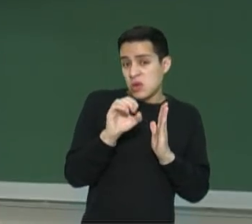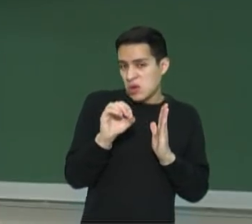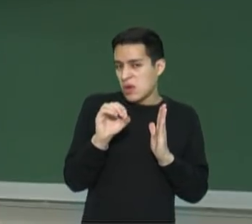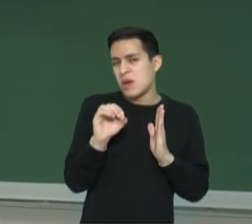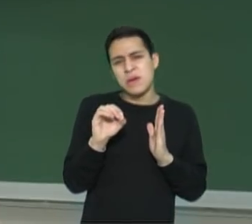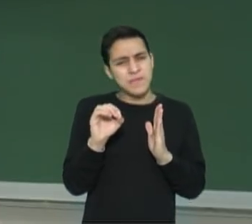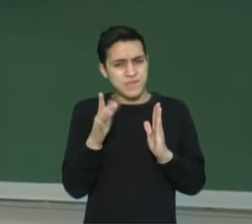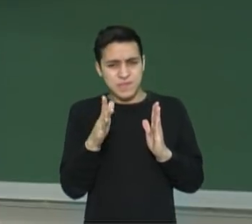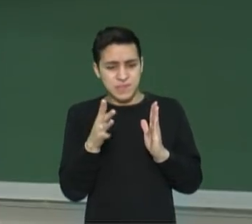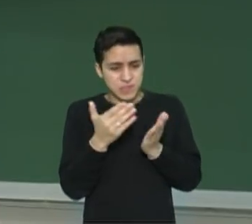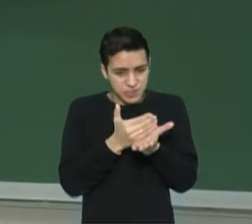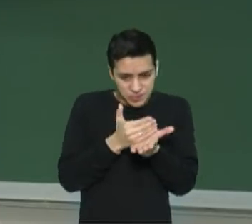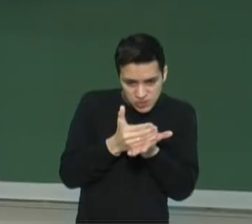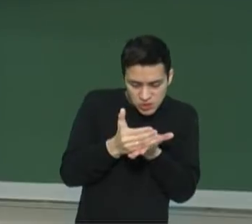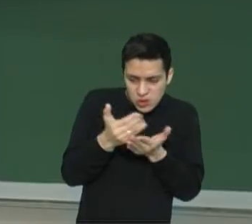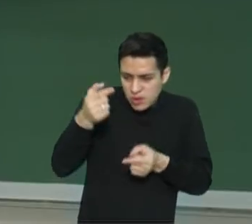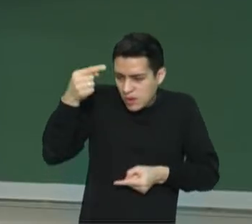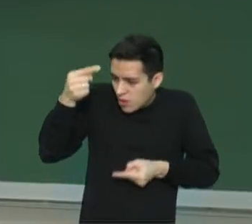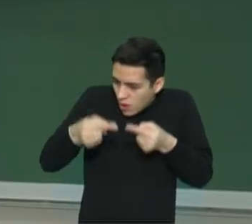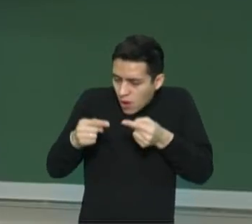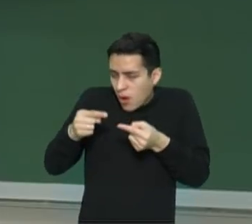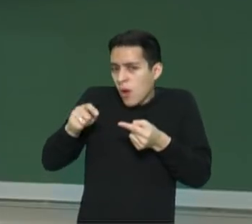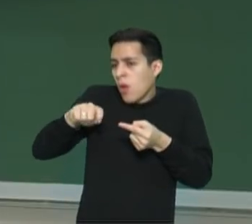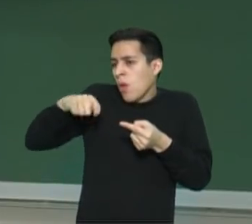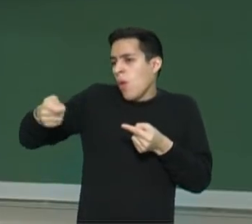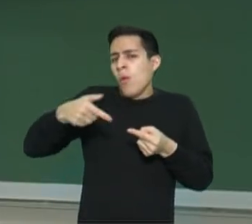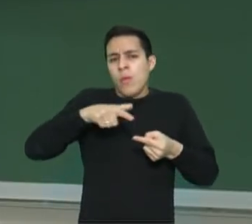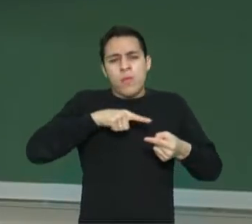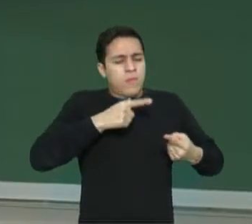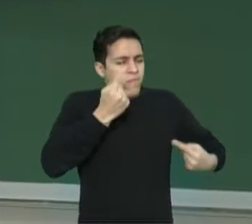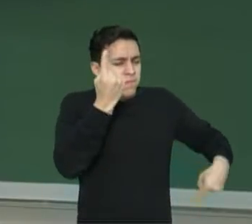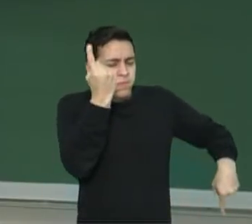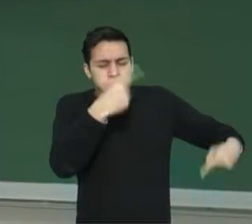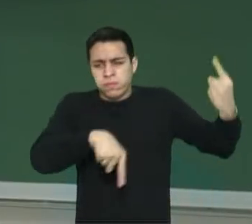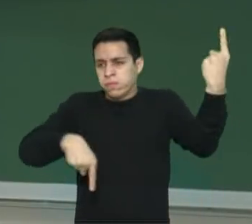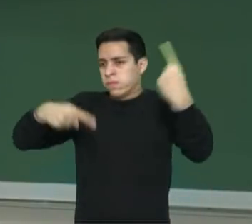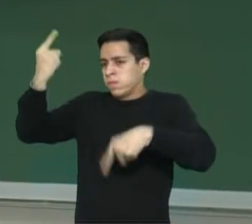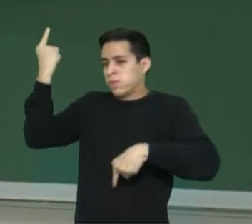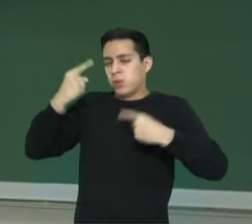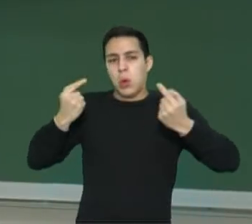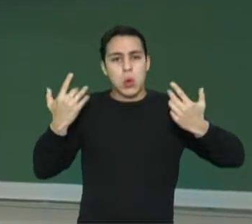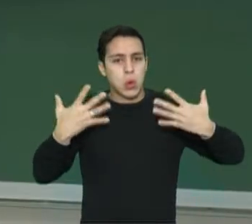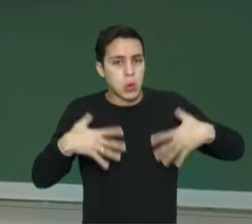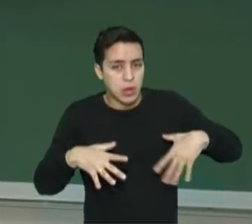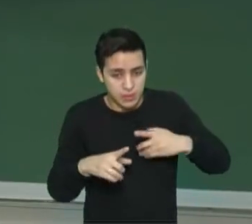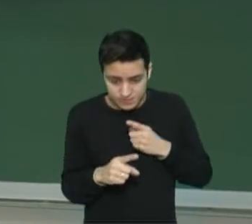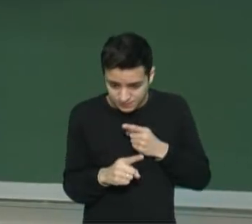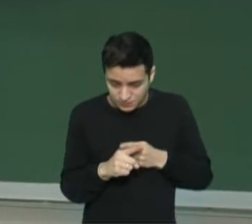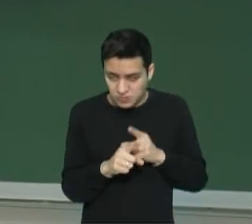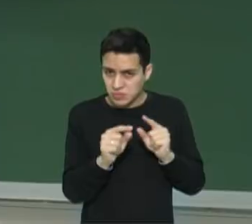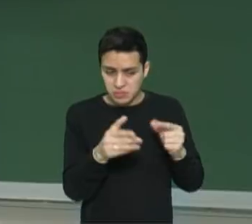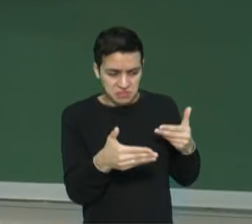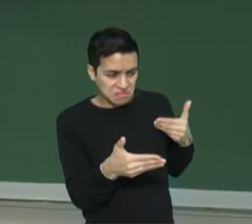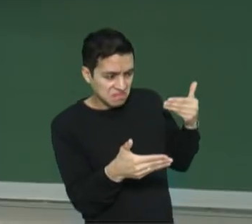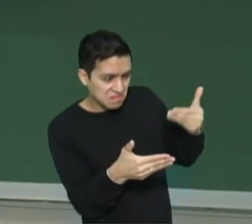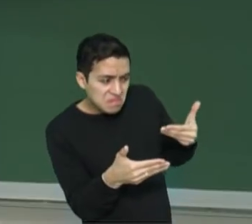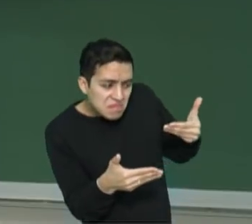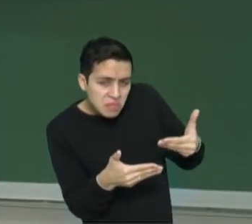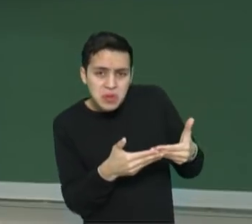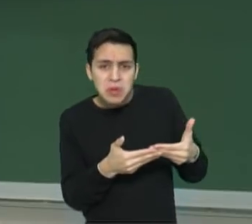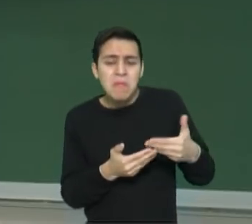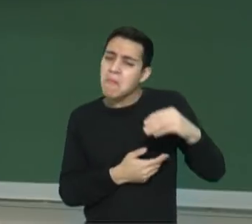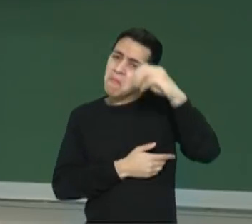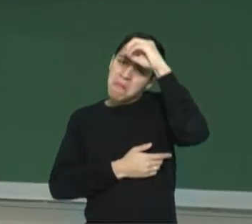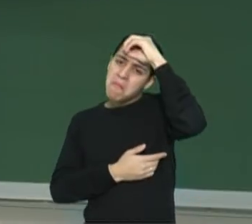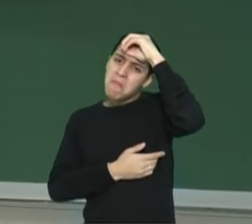menos, quando foi trazida essa discussão, houve muita questão. Por quê? Porque até então não se sabia